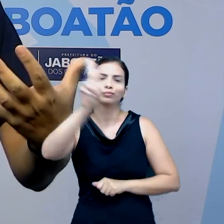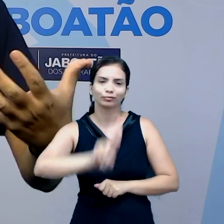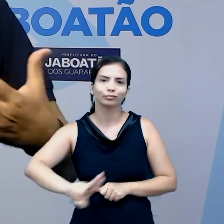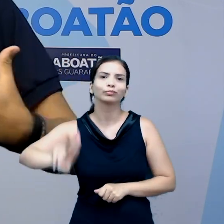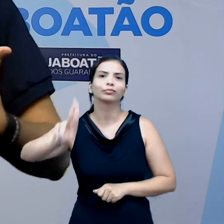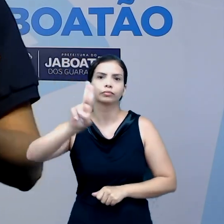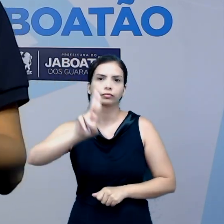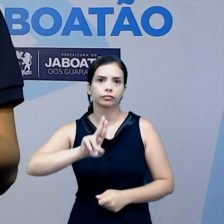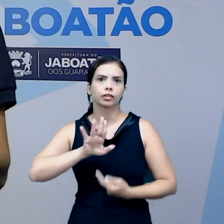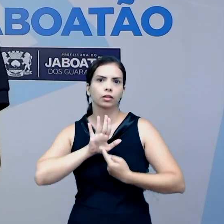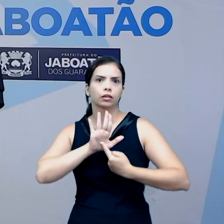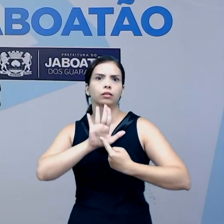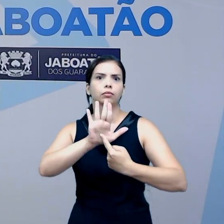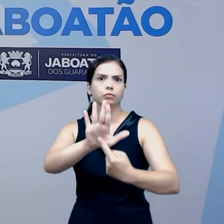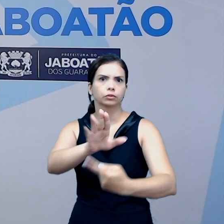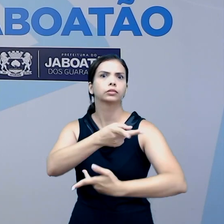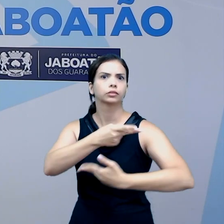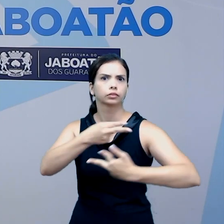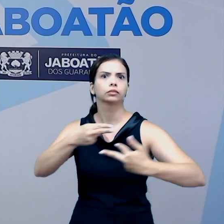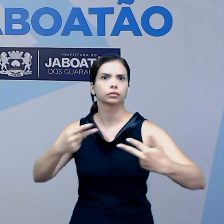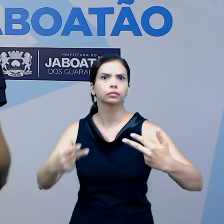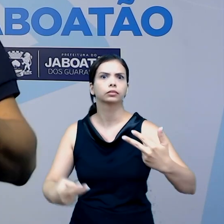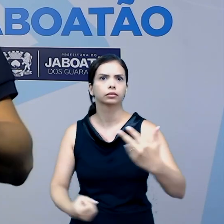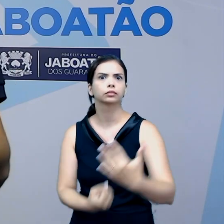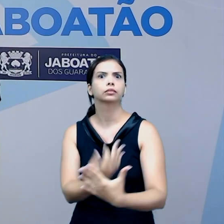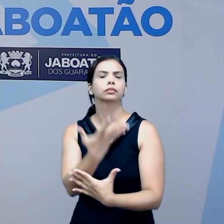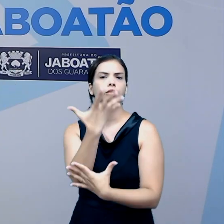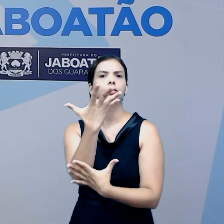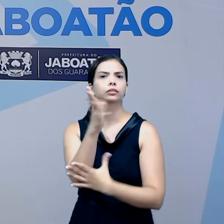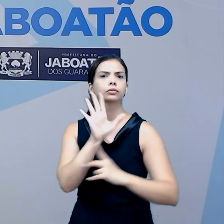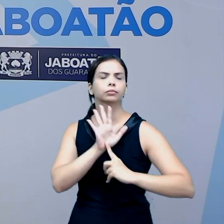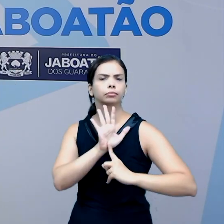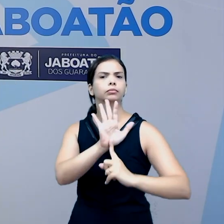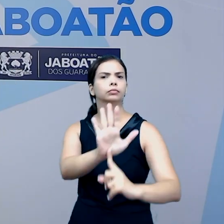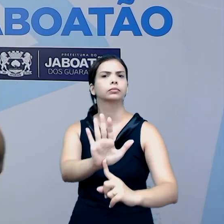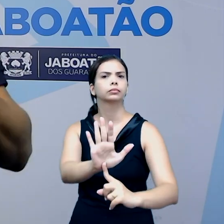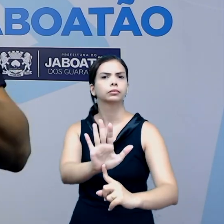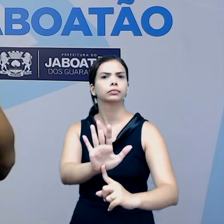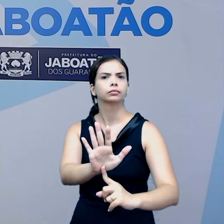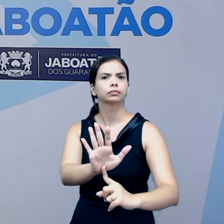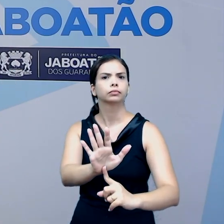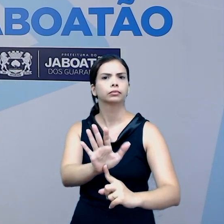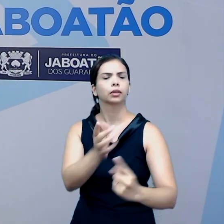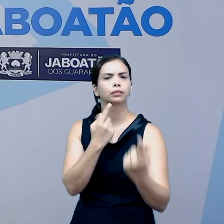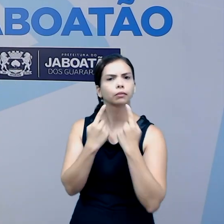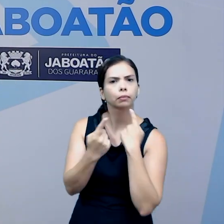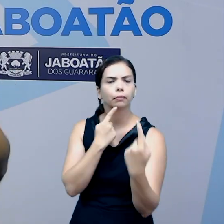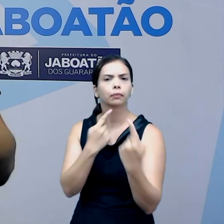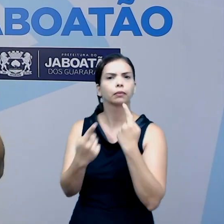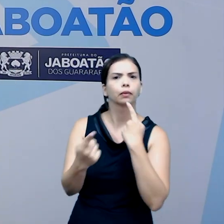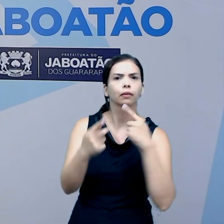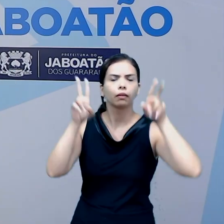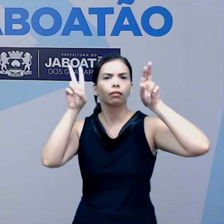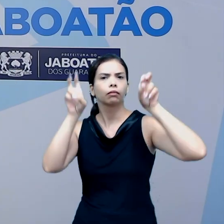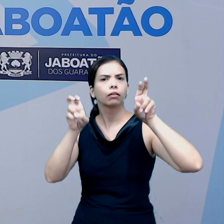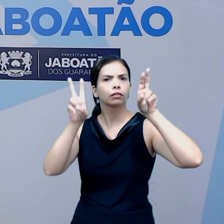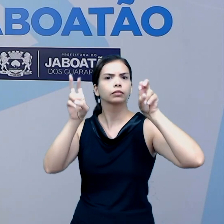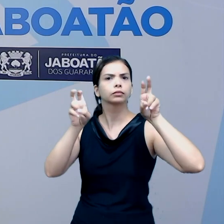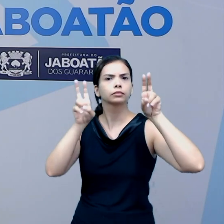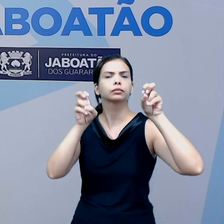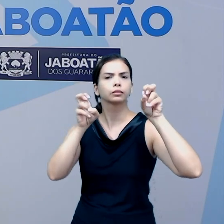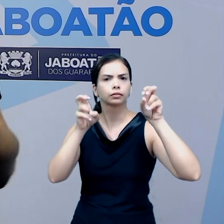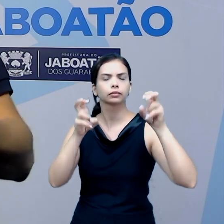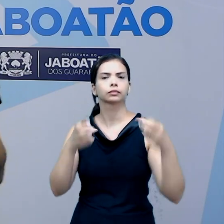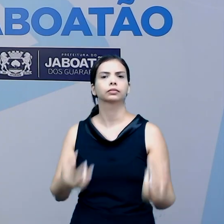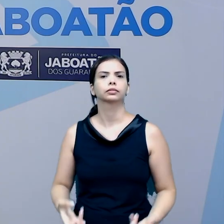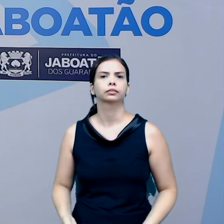usada para denunciar coisas para se manifestar para discutir assuntos para provocar